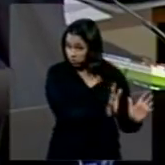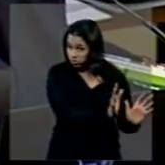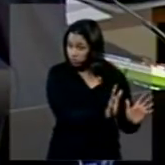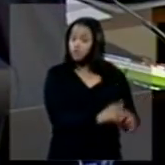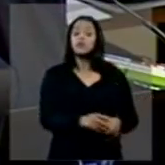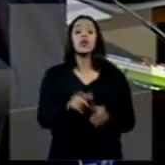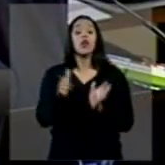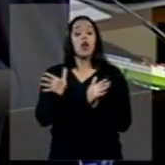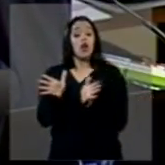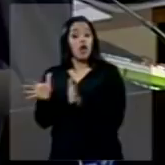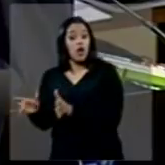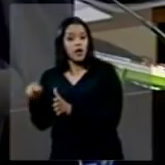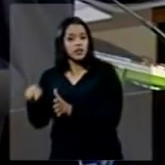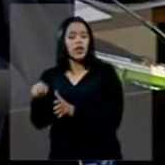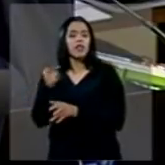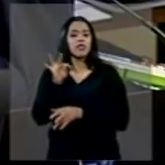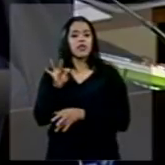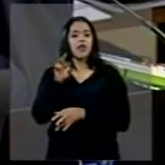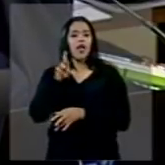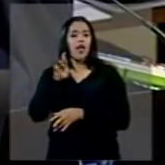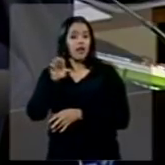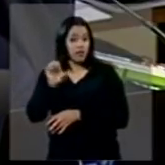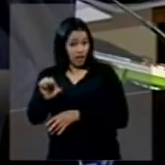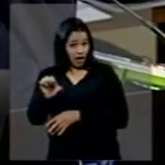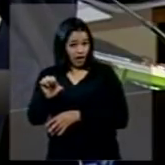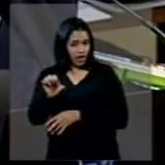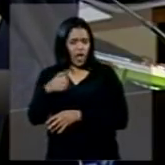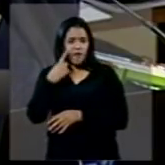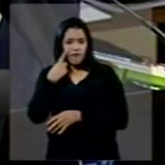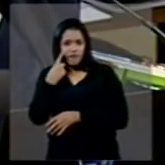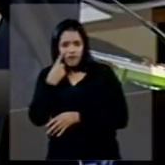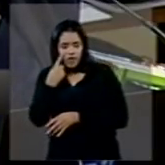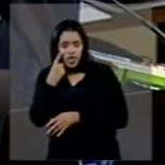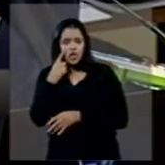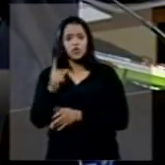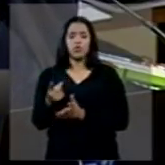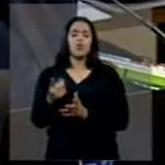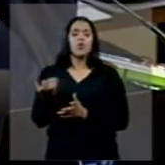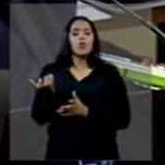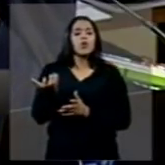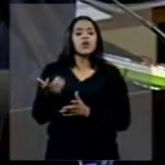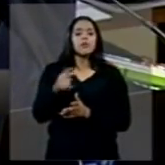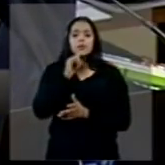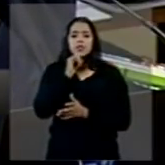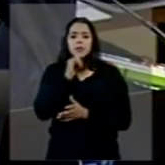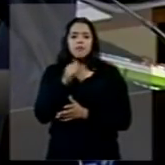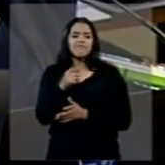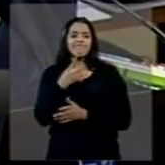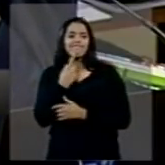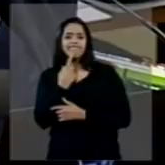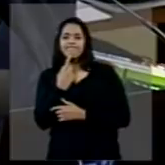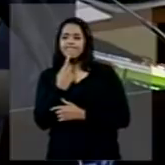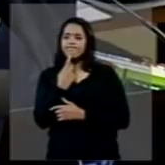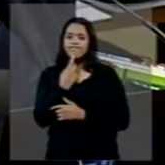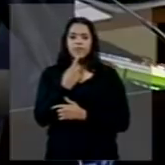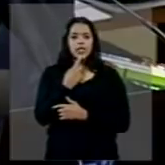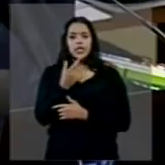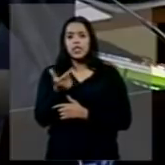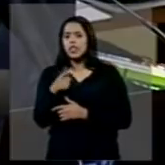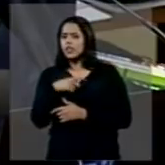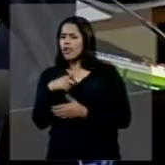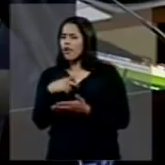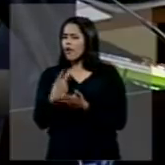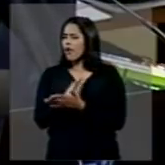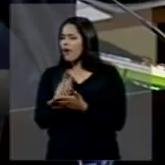E a situação em que o TRE, constatando objetivamente que há suspeita de alguma